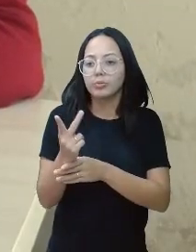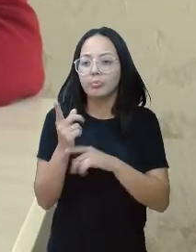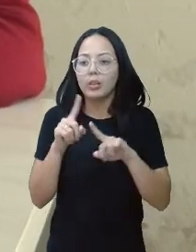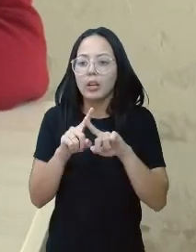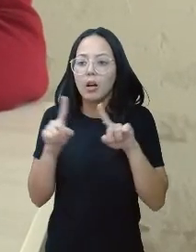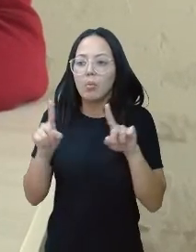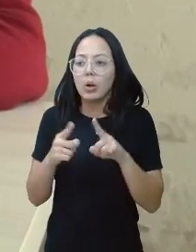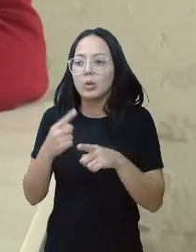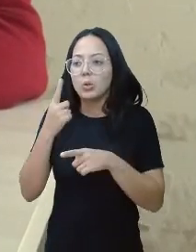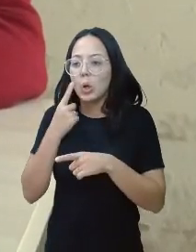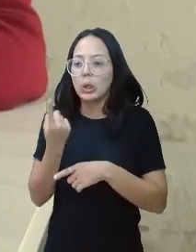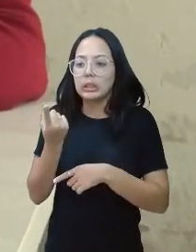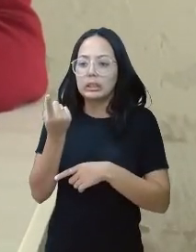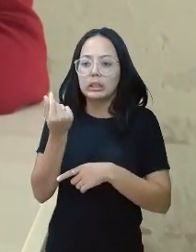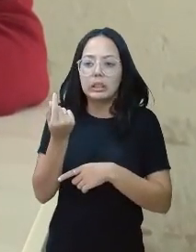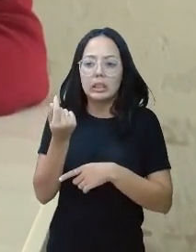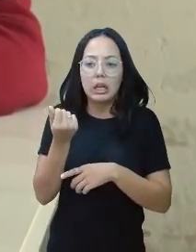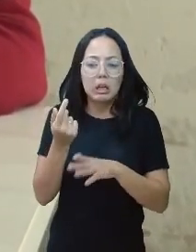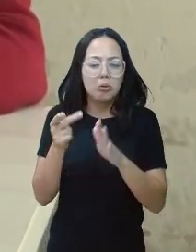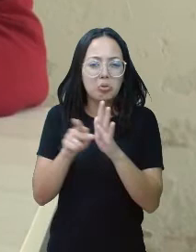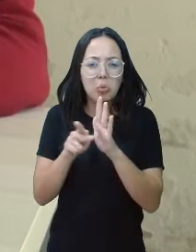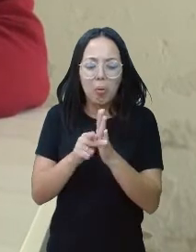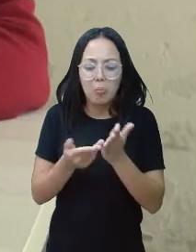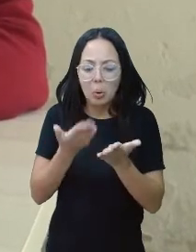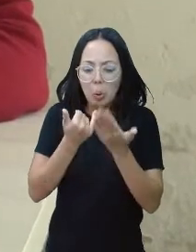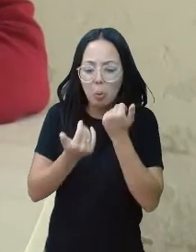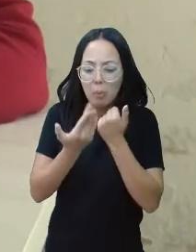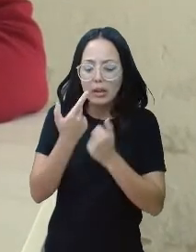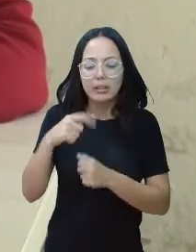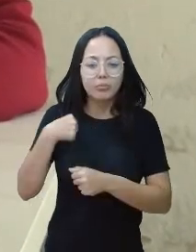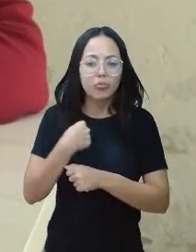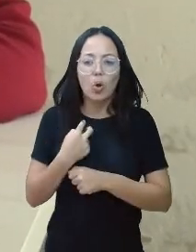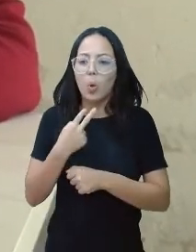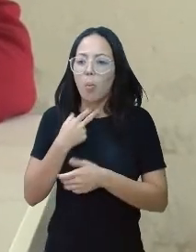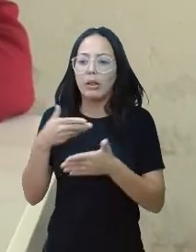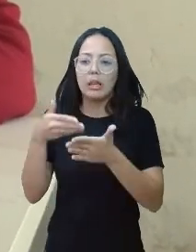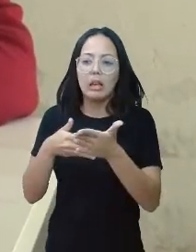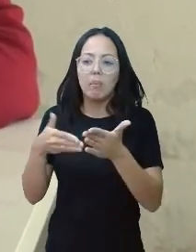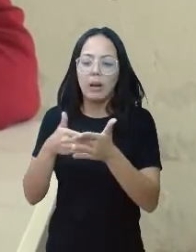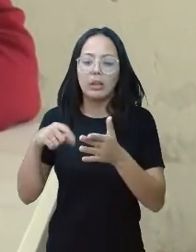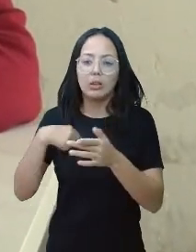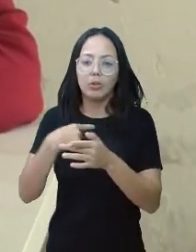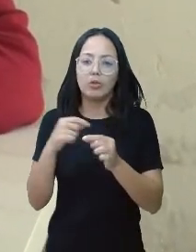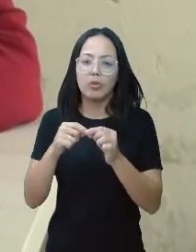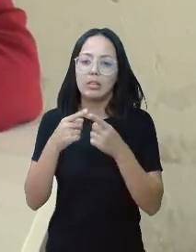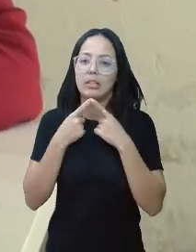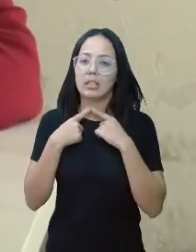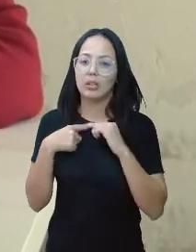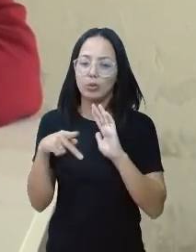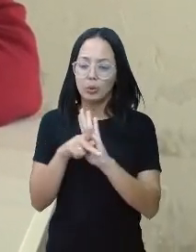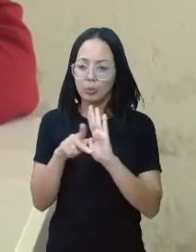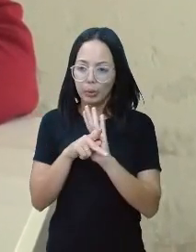Mas o custo dos gêneros alimentícios nos impede a realização dos nossos desejos.